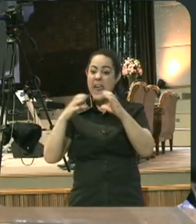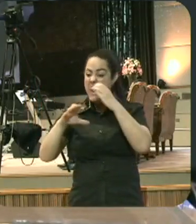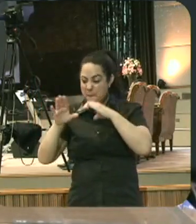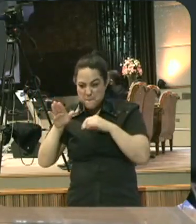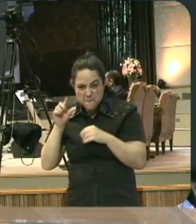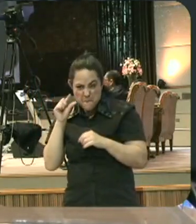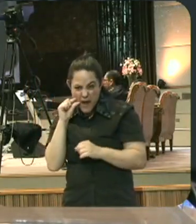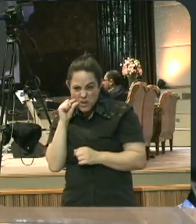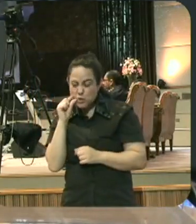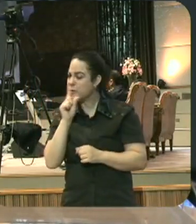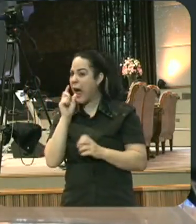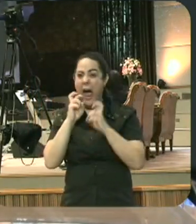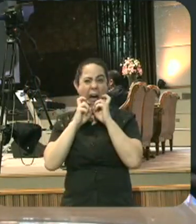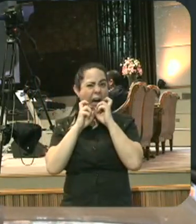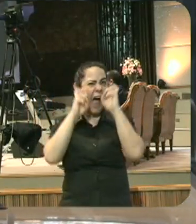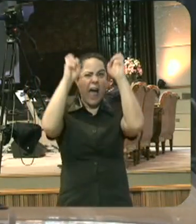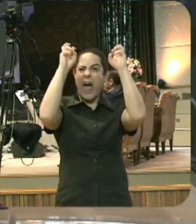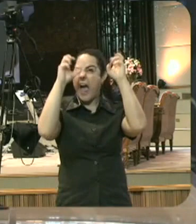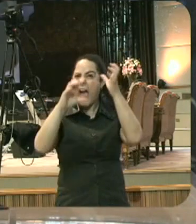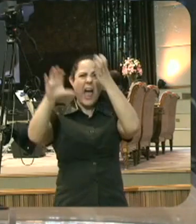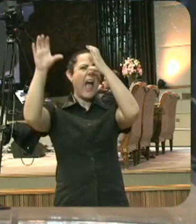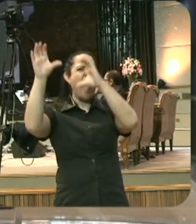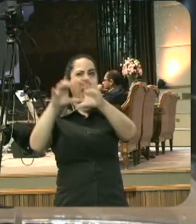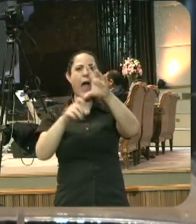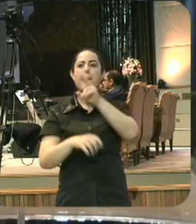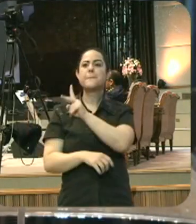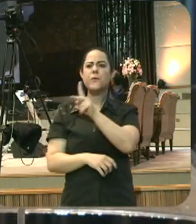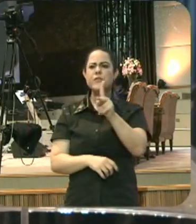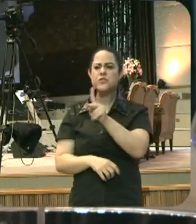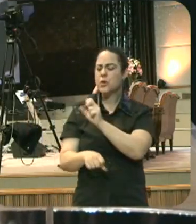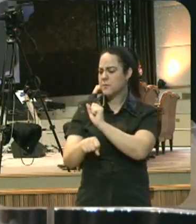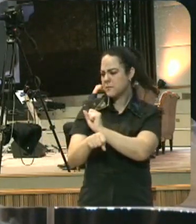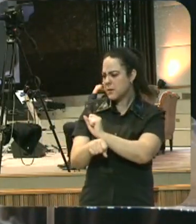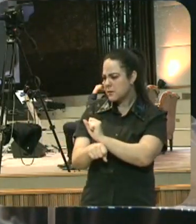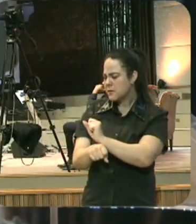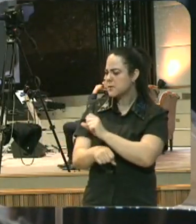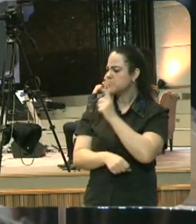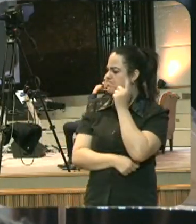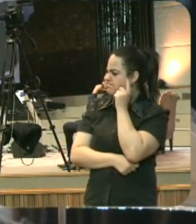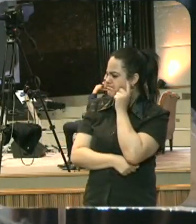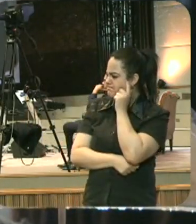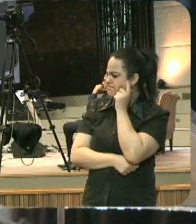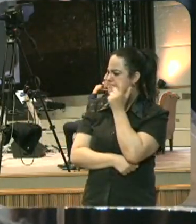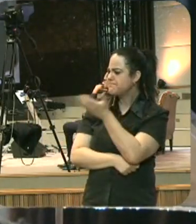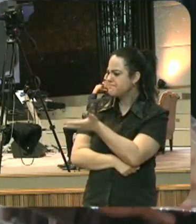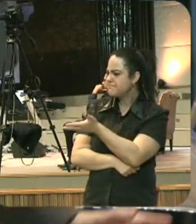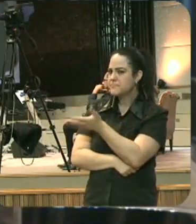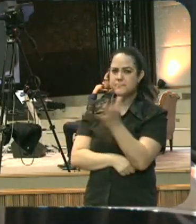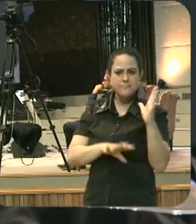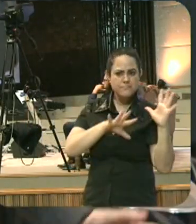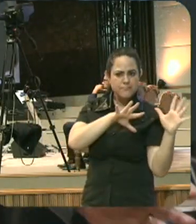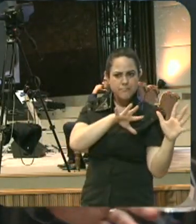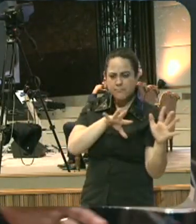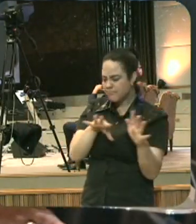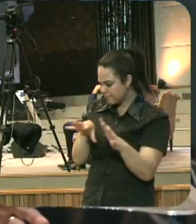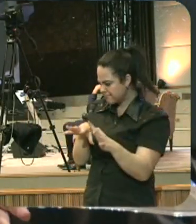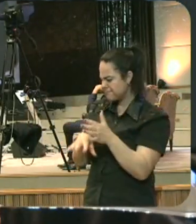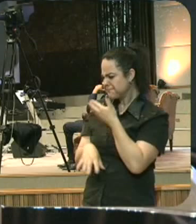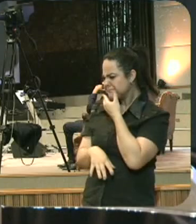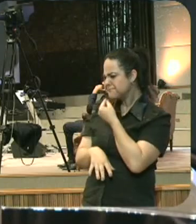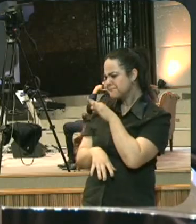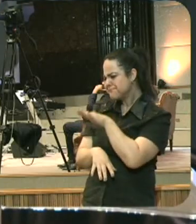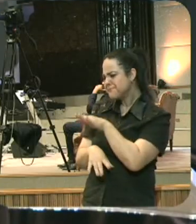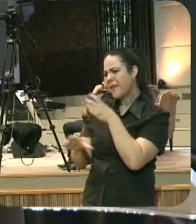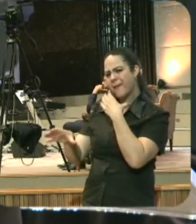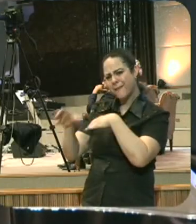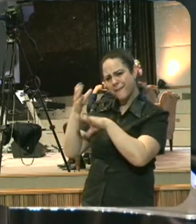cantou muito alto. E aí a professora parou, não é? E todo mundo ficou em volta